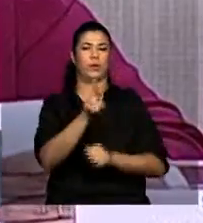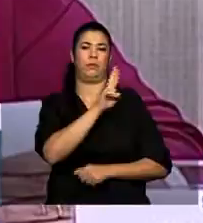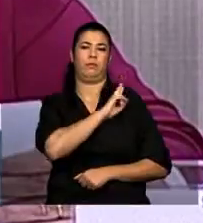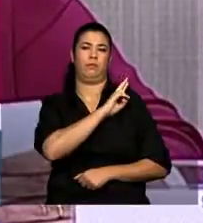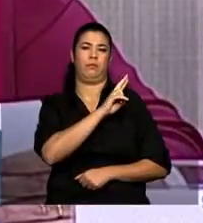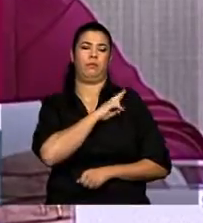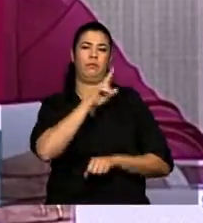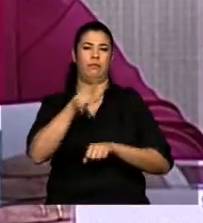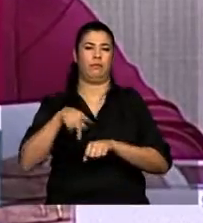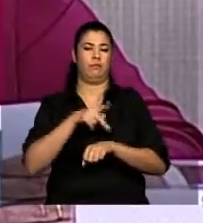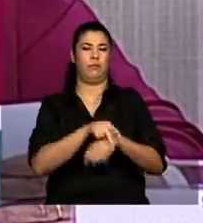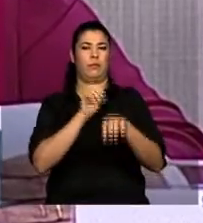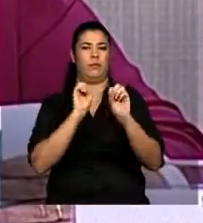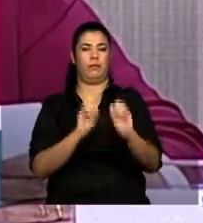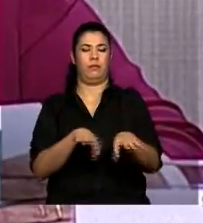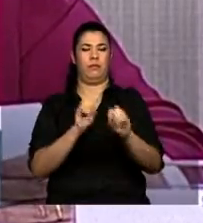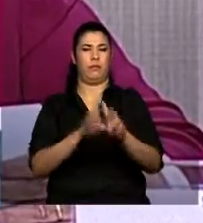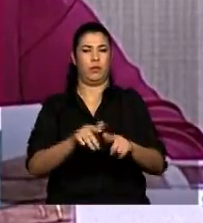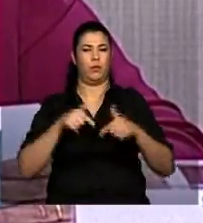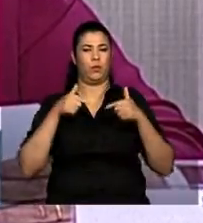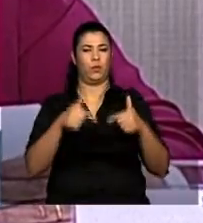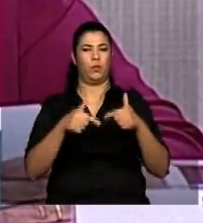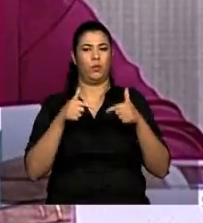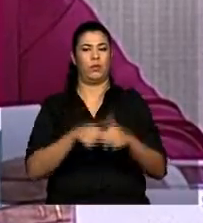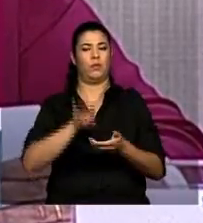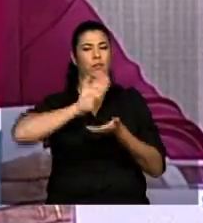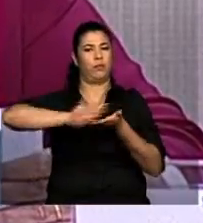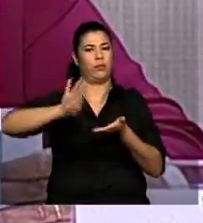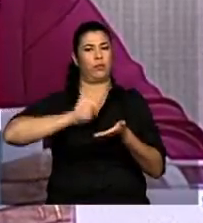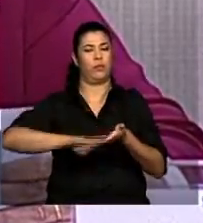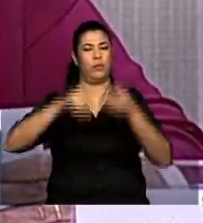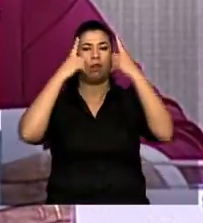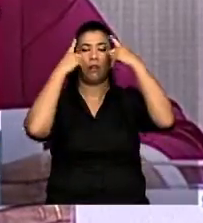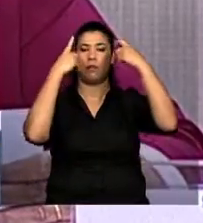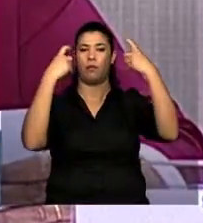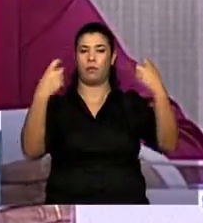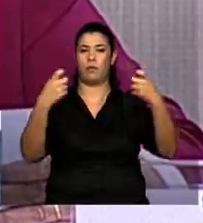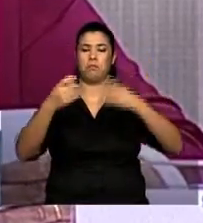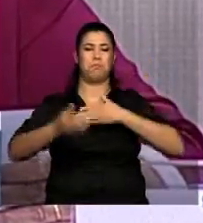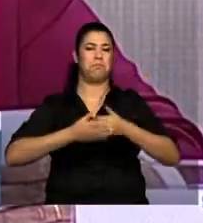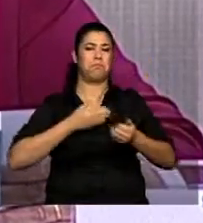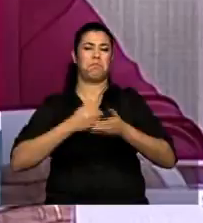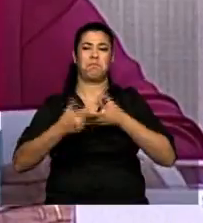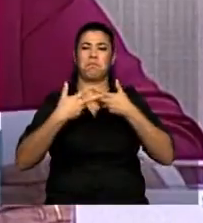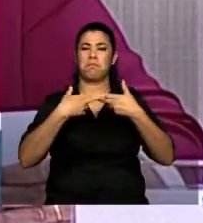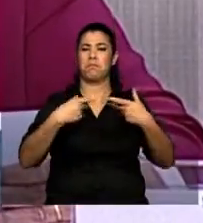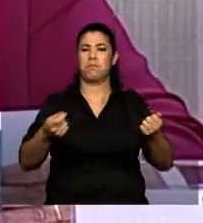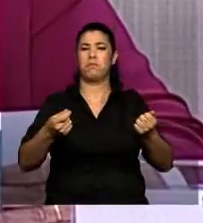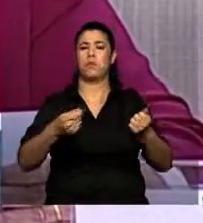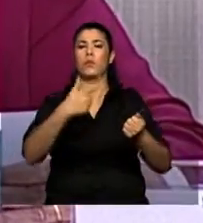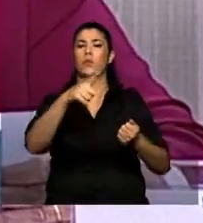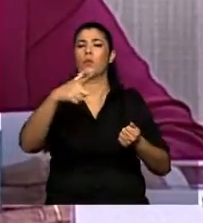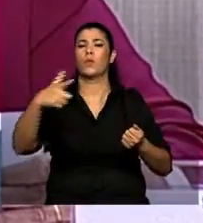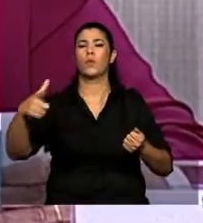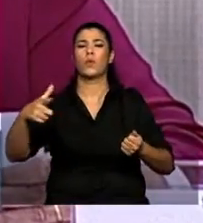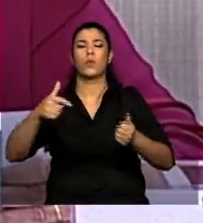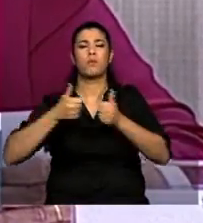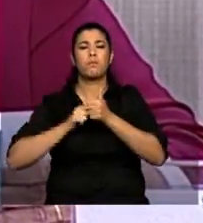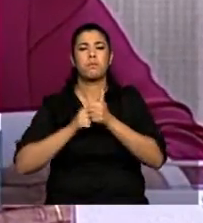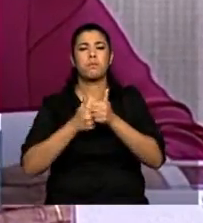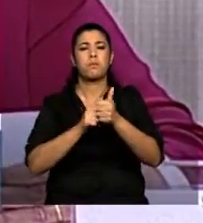educadora combater, eliminar, erradicar a violência sob qual forma ou sob qual segmento